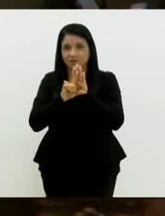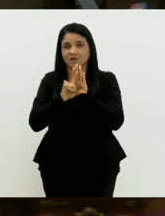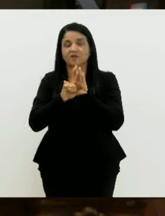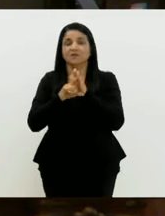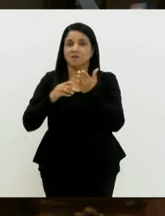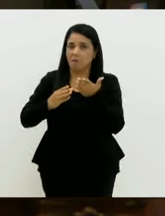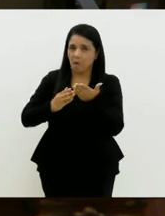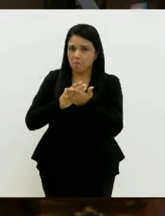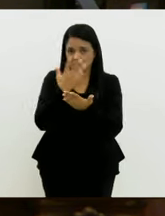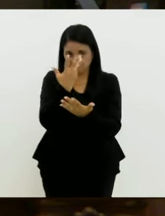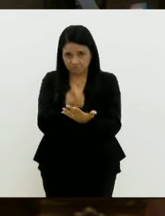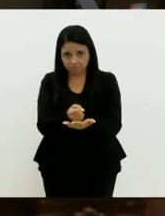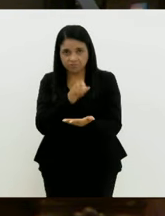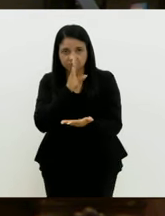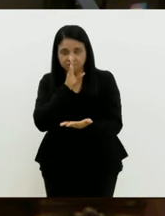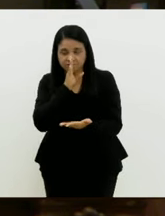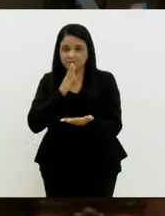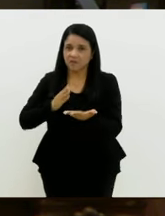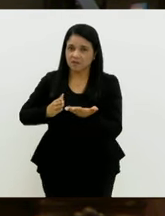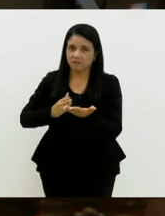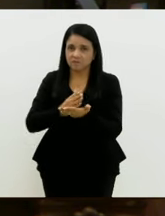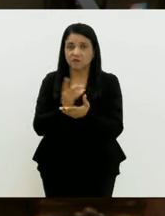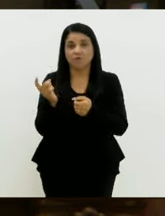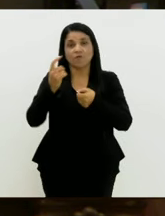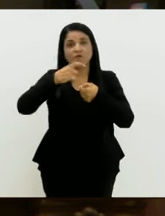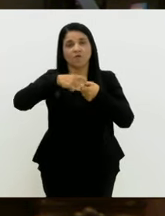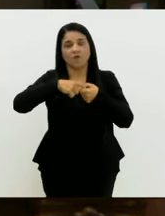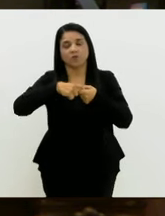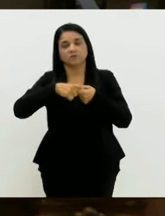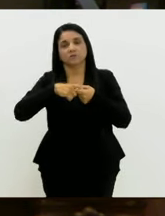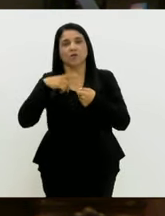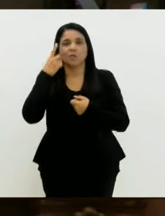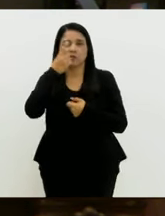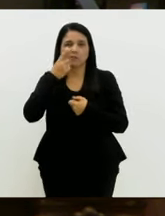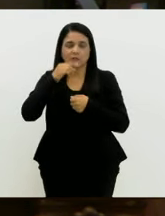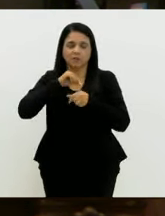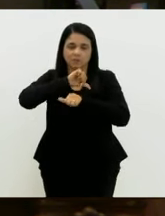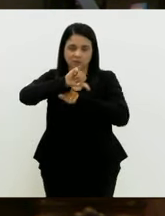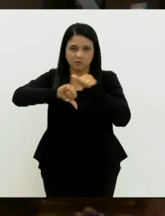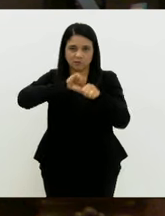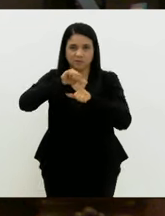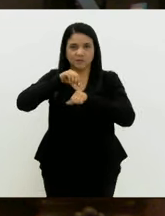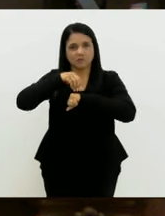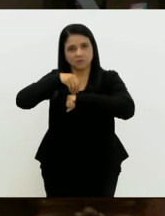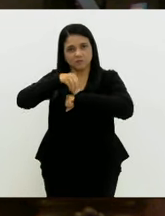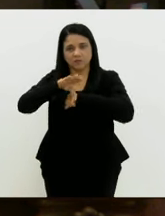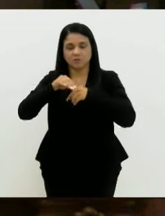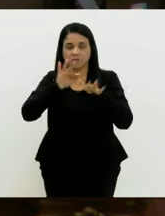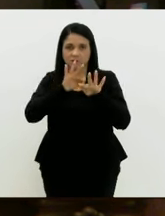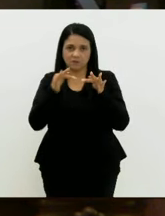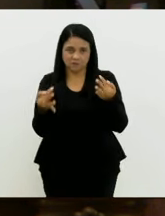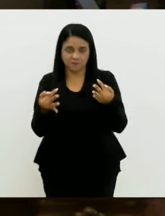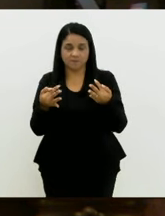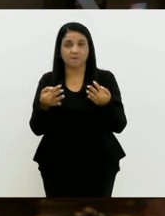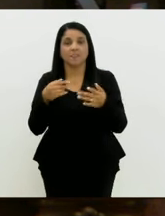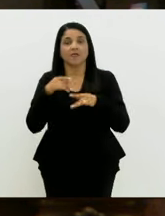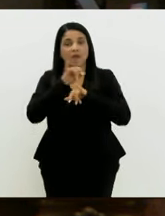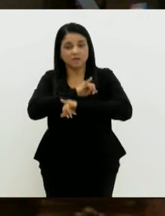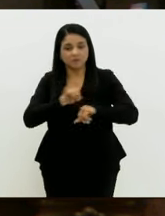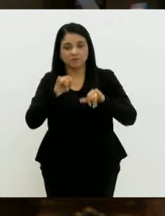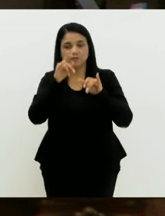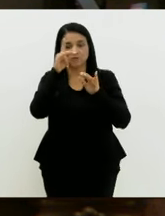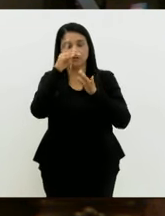aprovam, permaneçam como estão. Aprovado, retorno ao autor para transformação e indicação simples. Anuncio